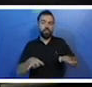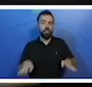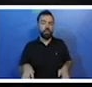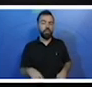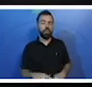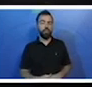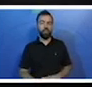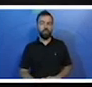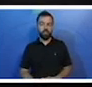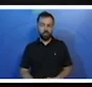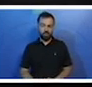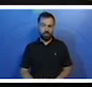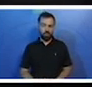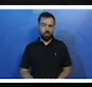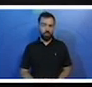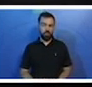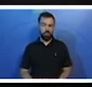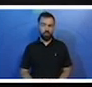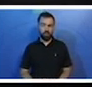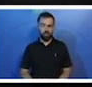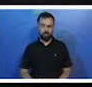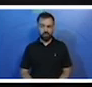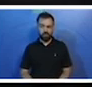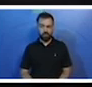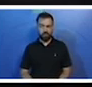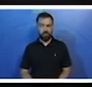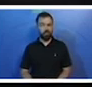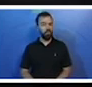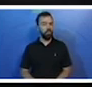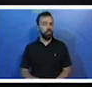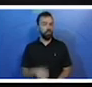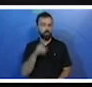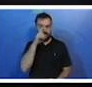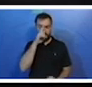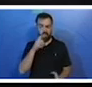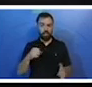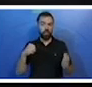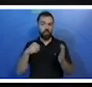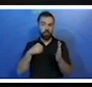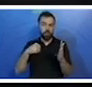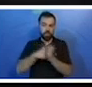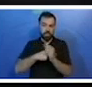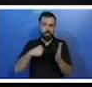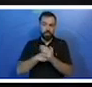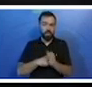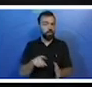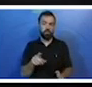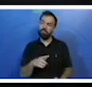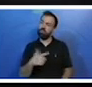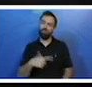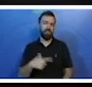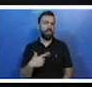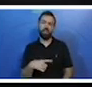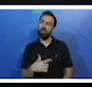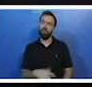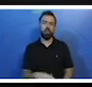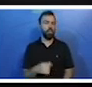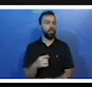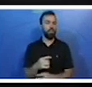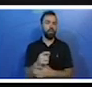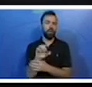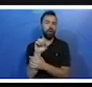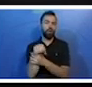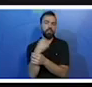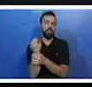movimentam o corpo, e o ciclismo é uma delas. E sem perigo de impactos, porque a gente não pisa no chão, né? Ela não tem impacto sobre as articulações dos